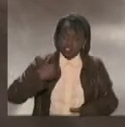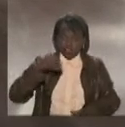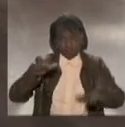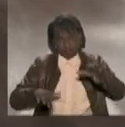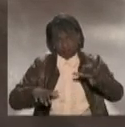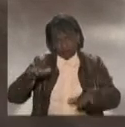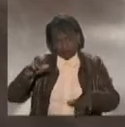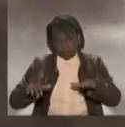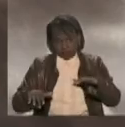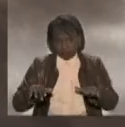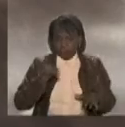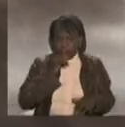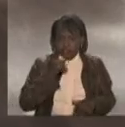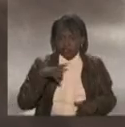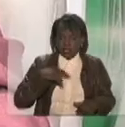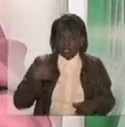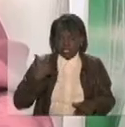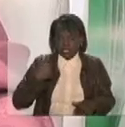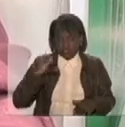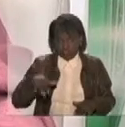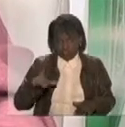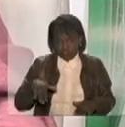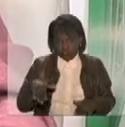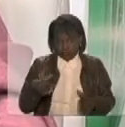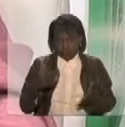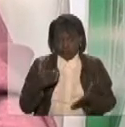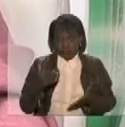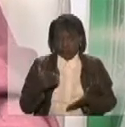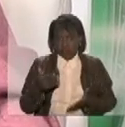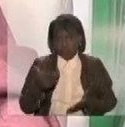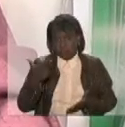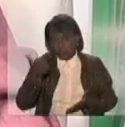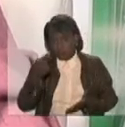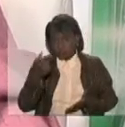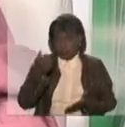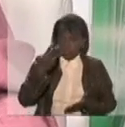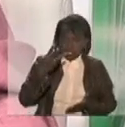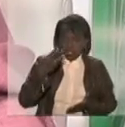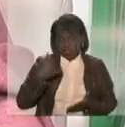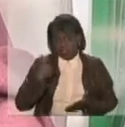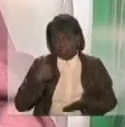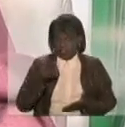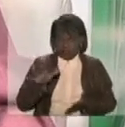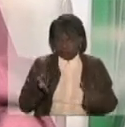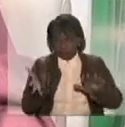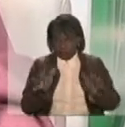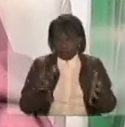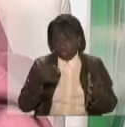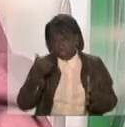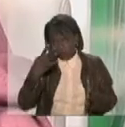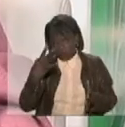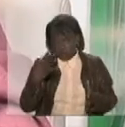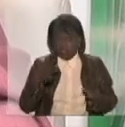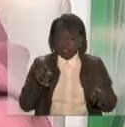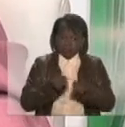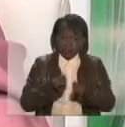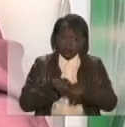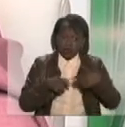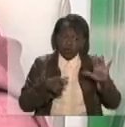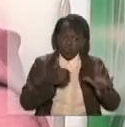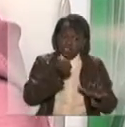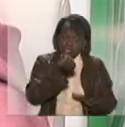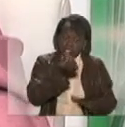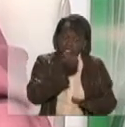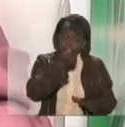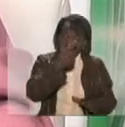né? Porque tem aquela que é mais jovem, bem mais jovem, em torno de 12, 13 anos, 14, e aquelas já